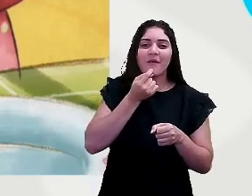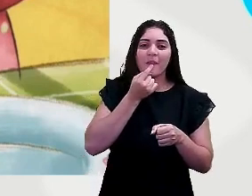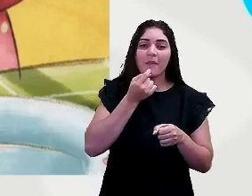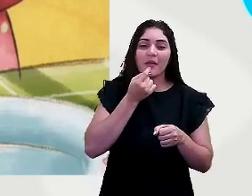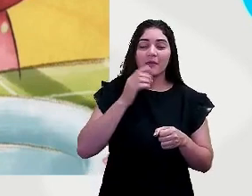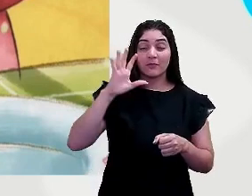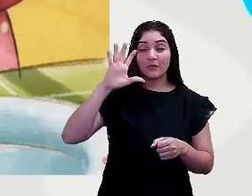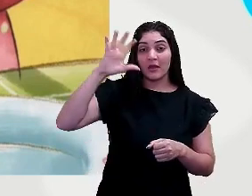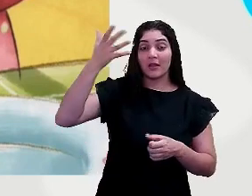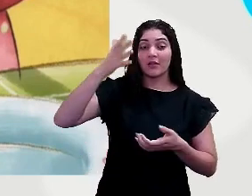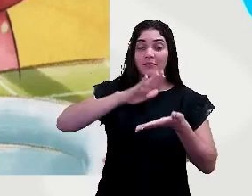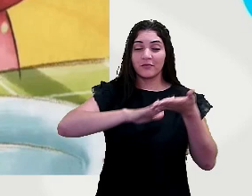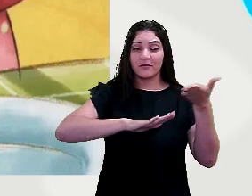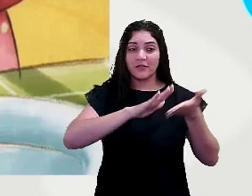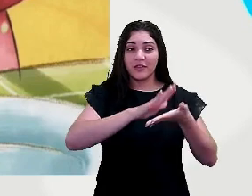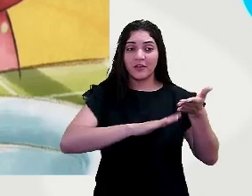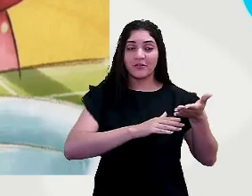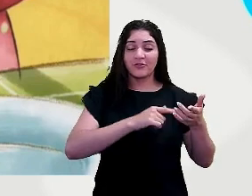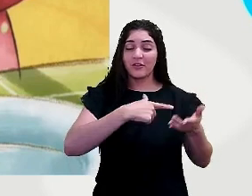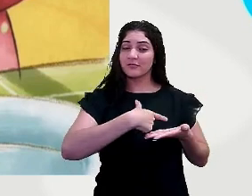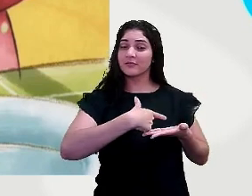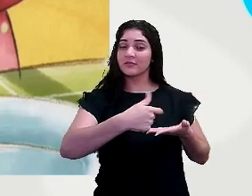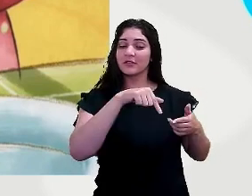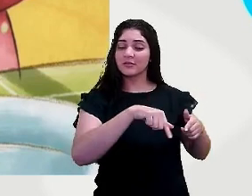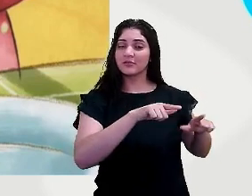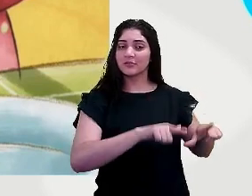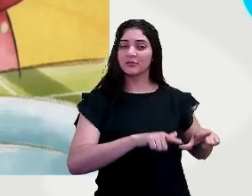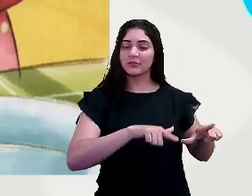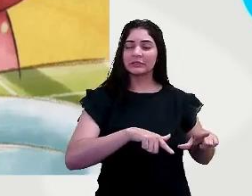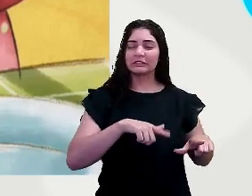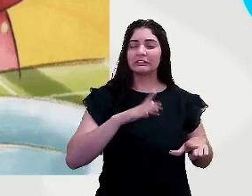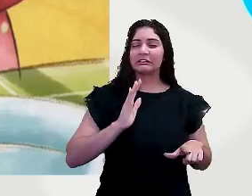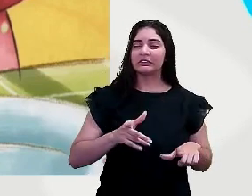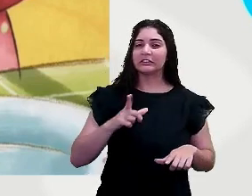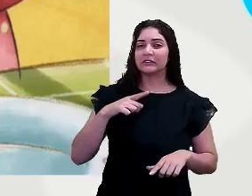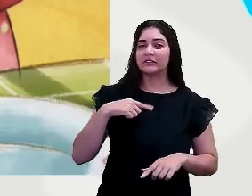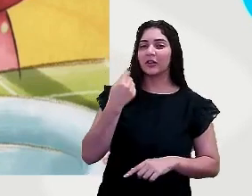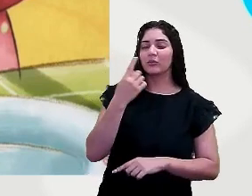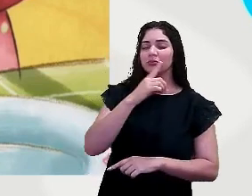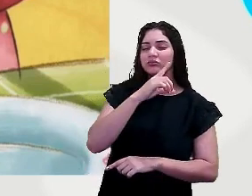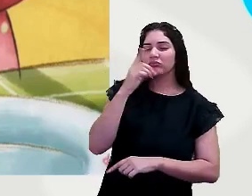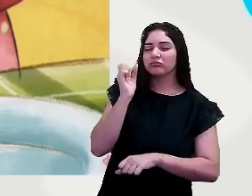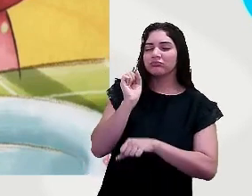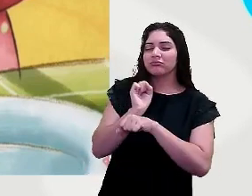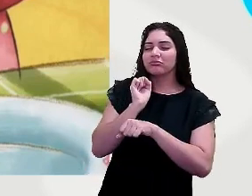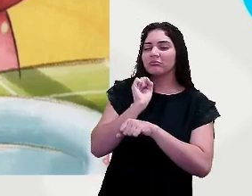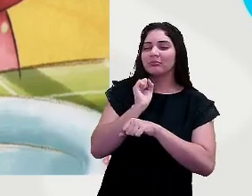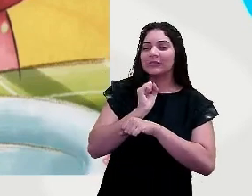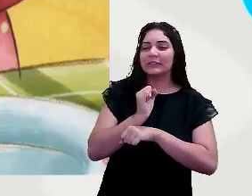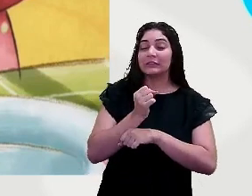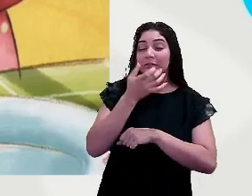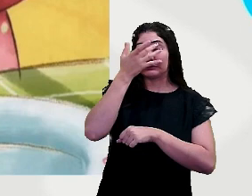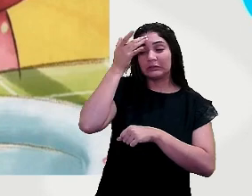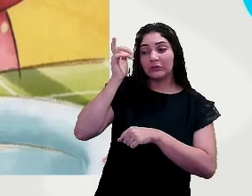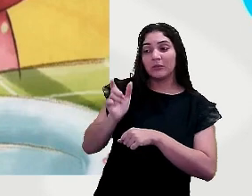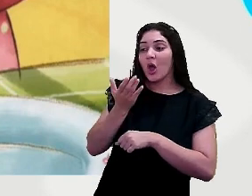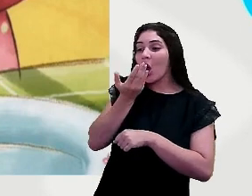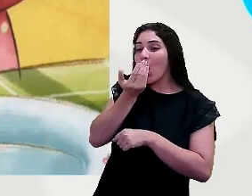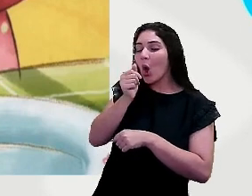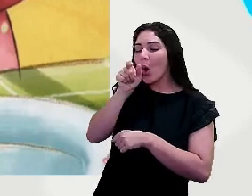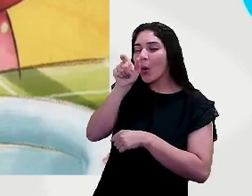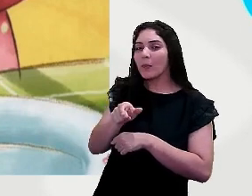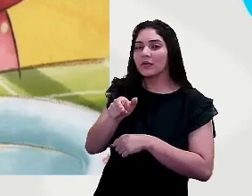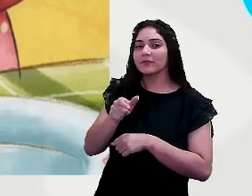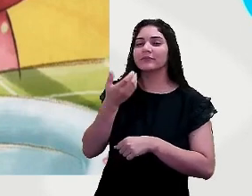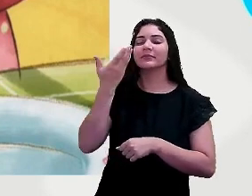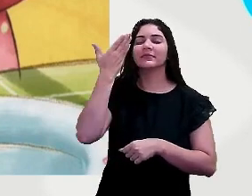e sair do seu cantinho. Estava já um dia à espera de ser comido. Sabia que era